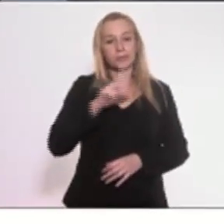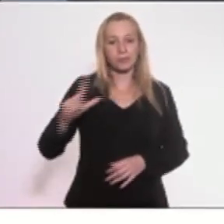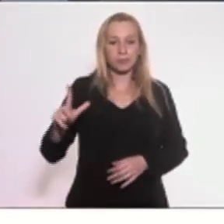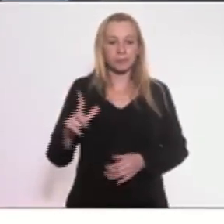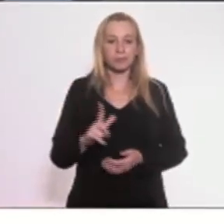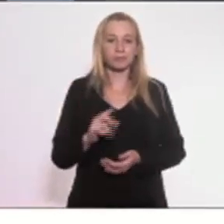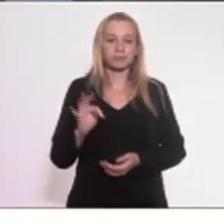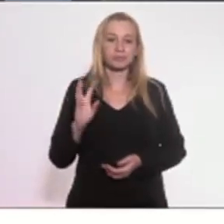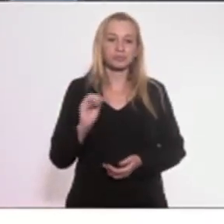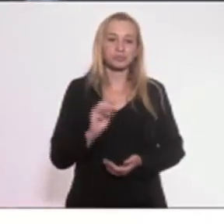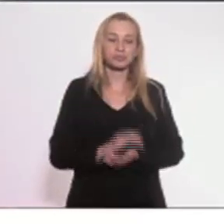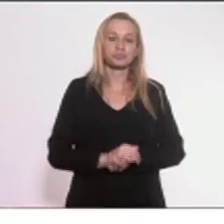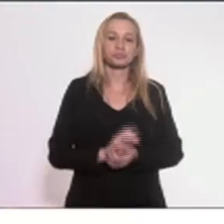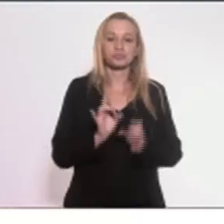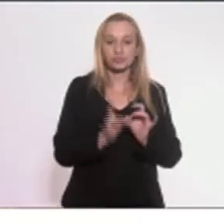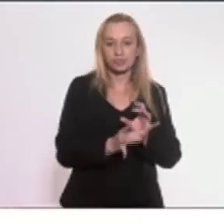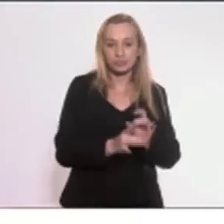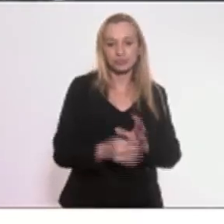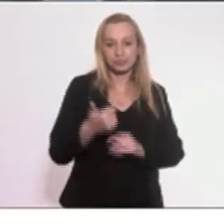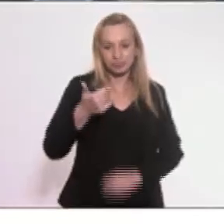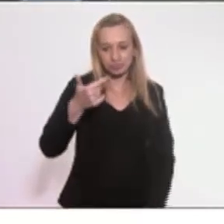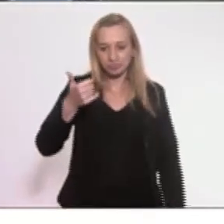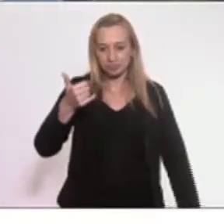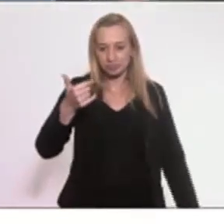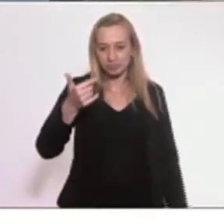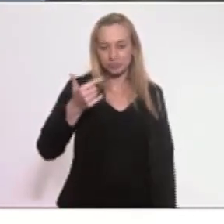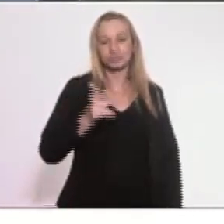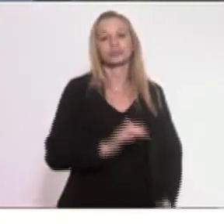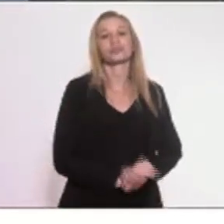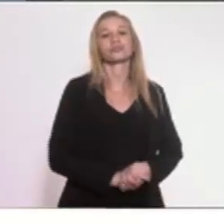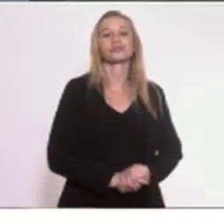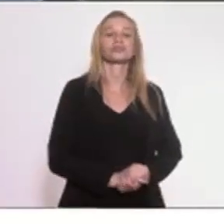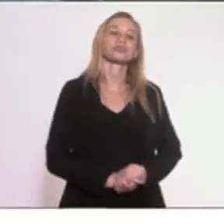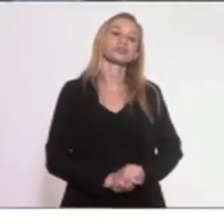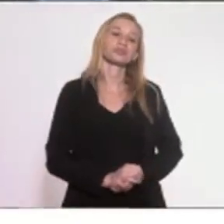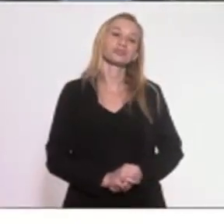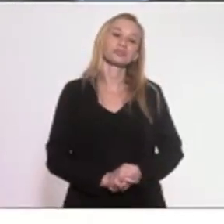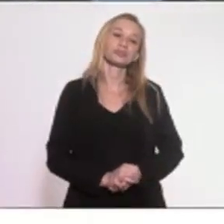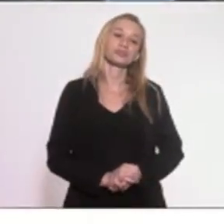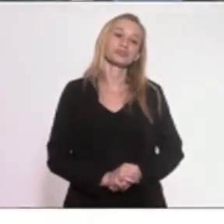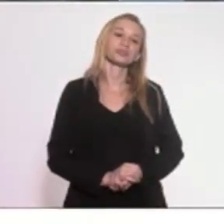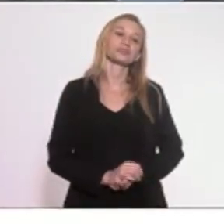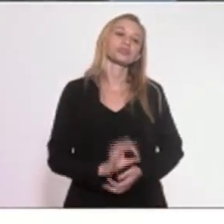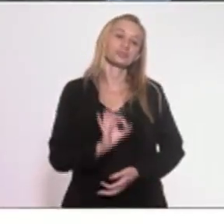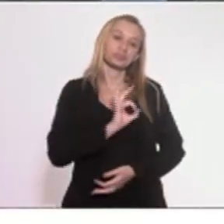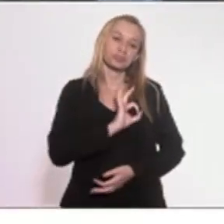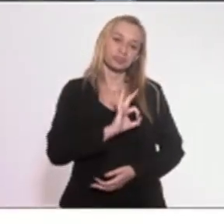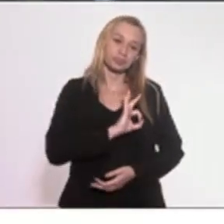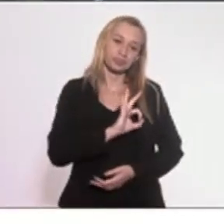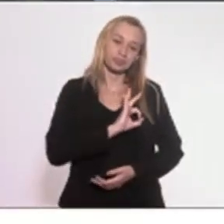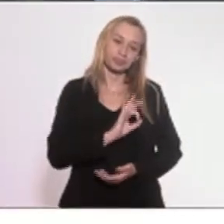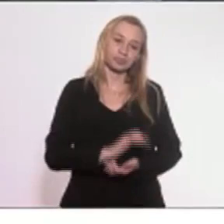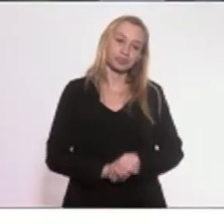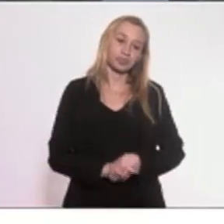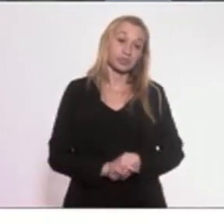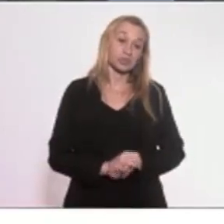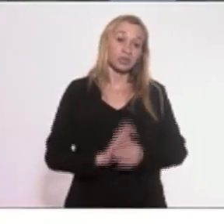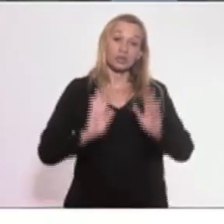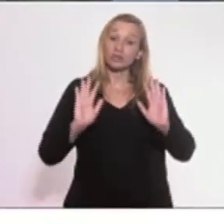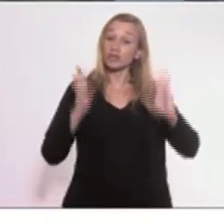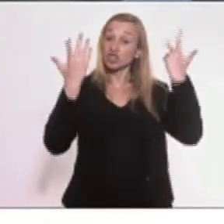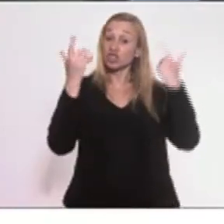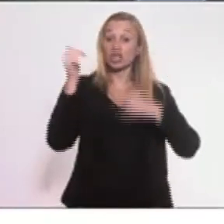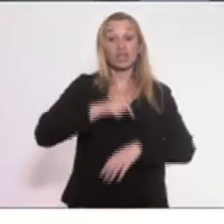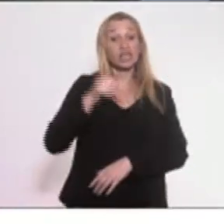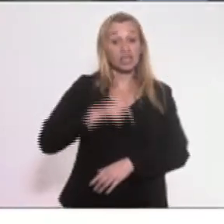a venda das armas, a prestação para os policiais, foi intensamente comemorado aqui